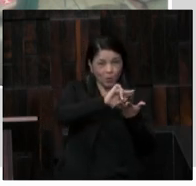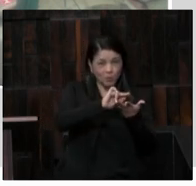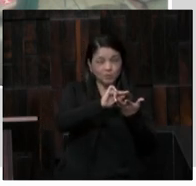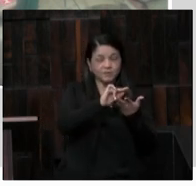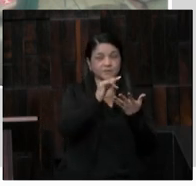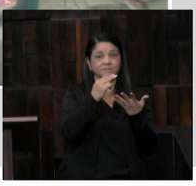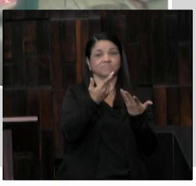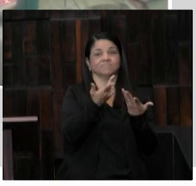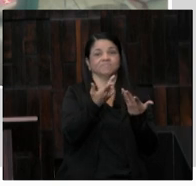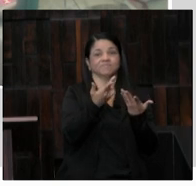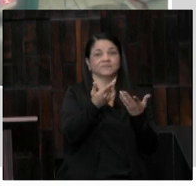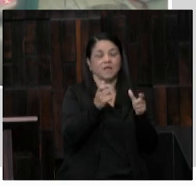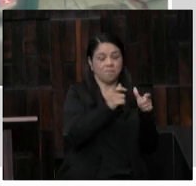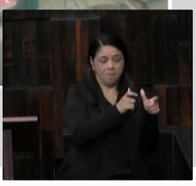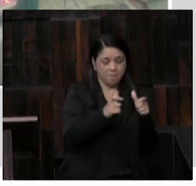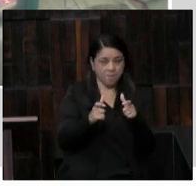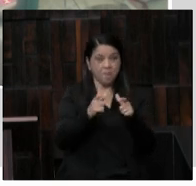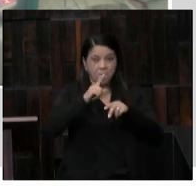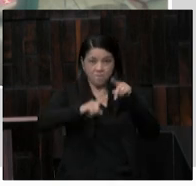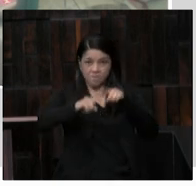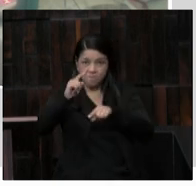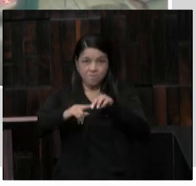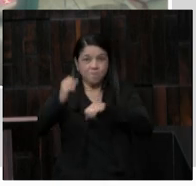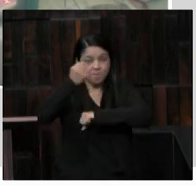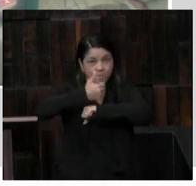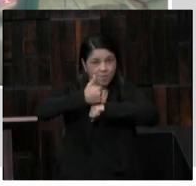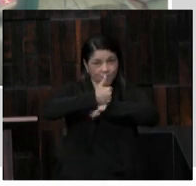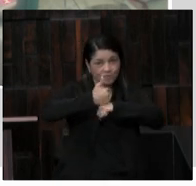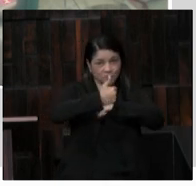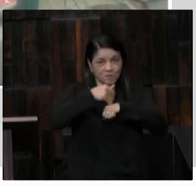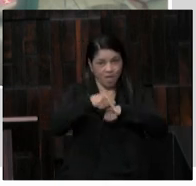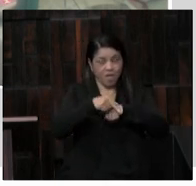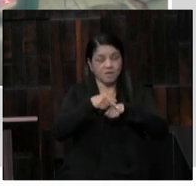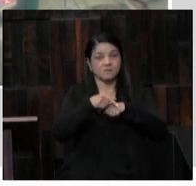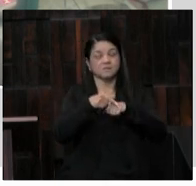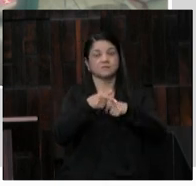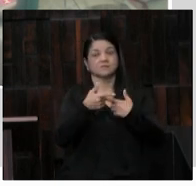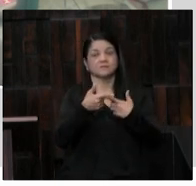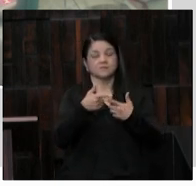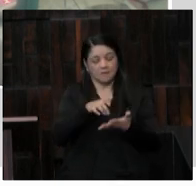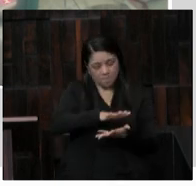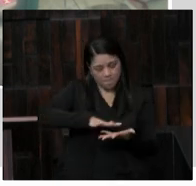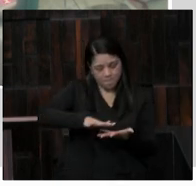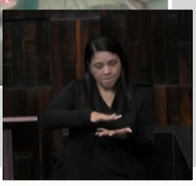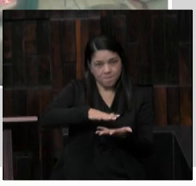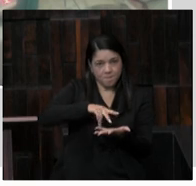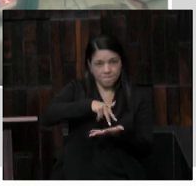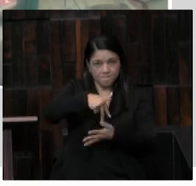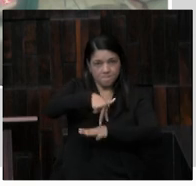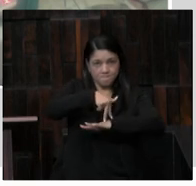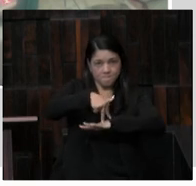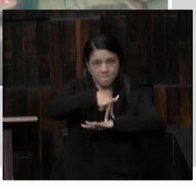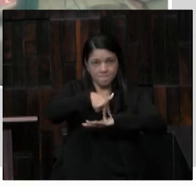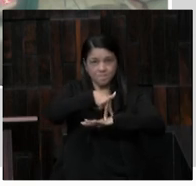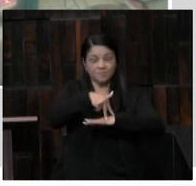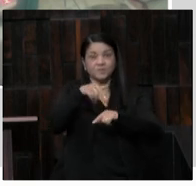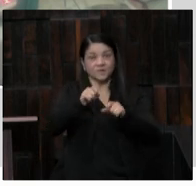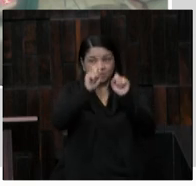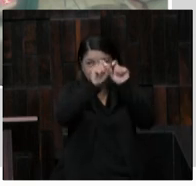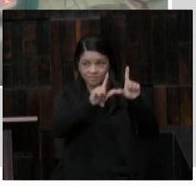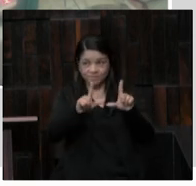equipamentos portáteis e equipamentos profissionais dessa plataforma. E, né, dentro desse slide também a gente consegue ver